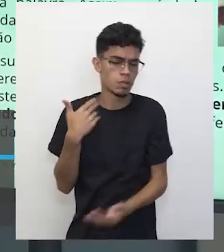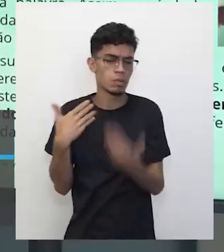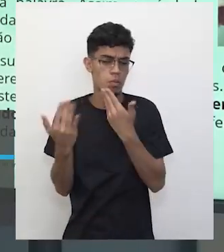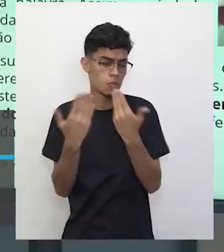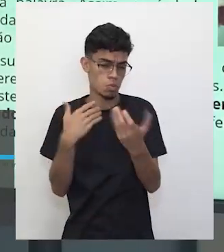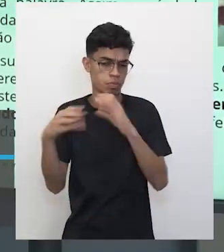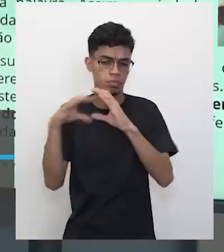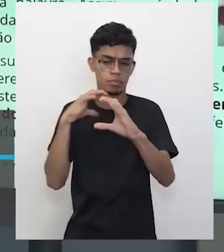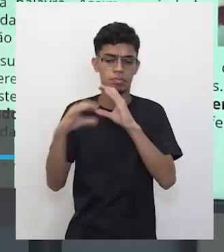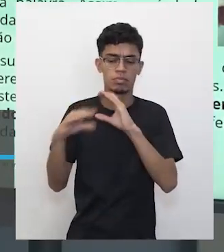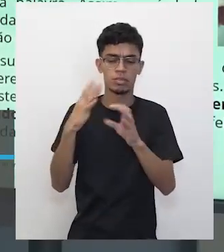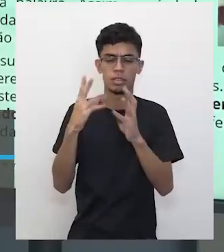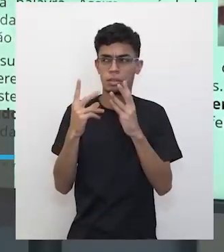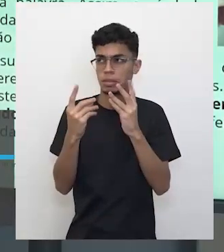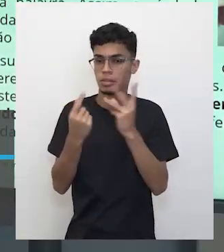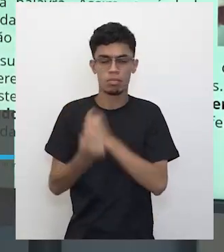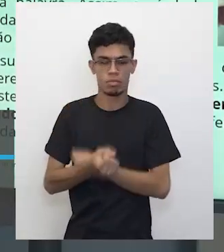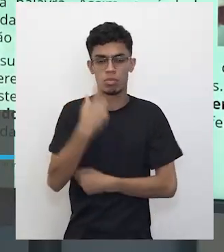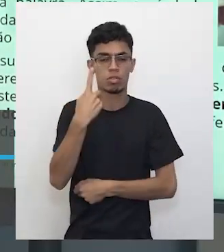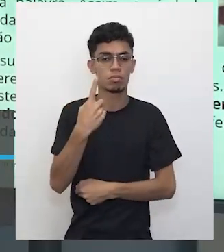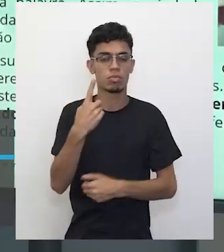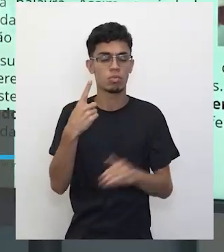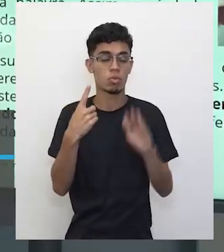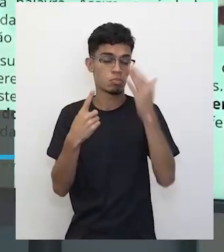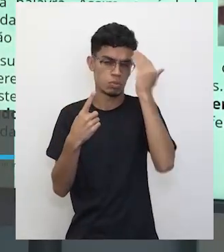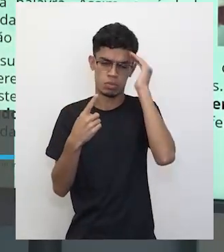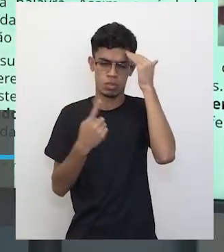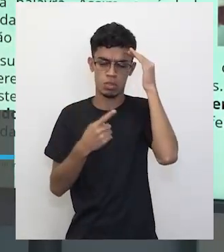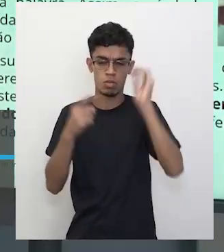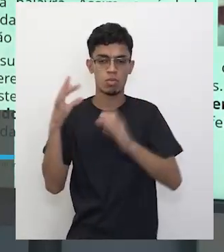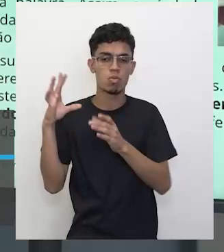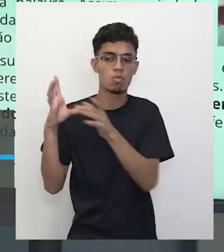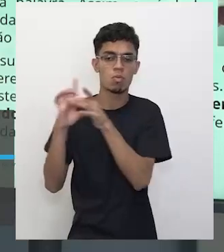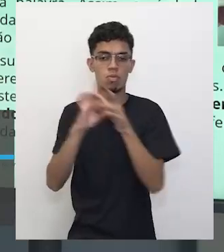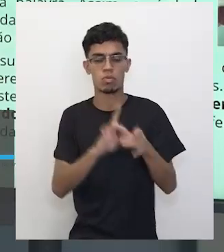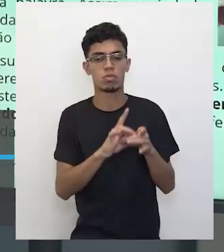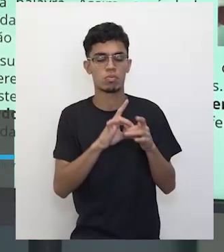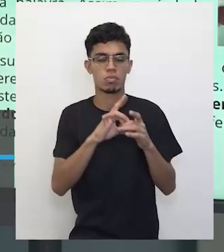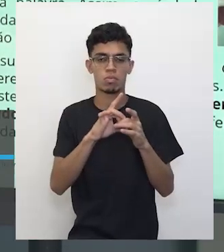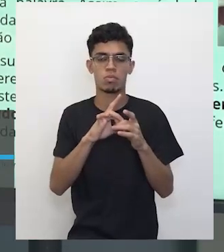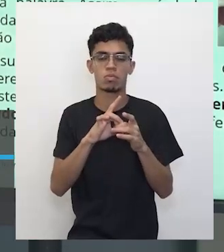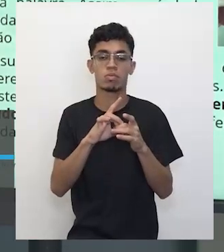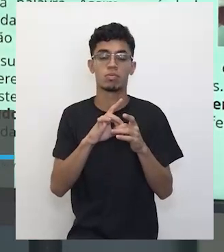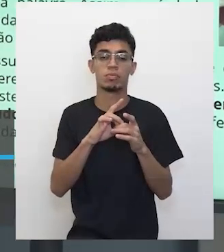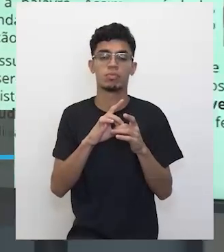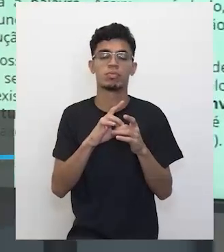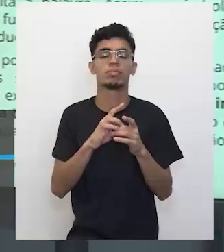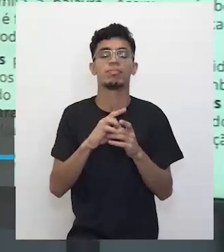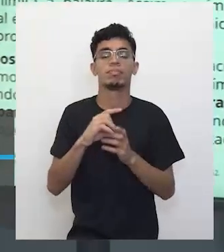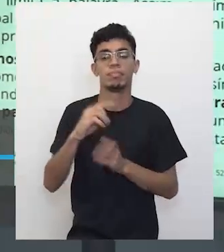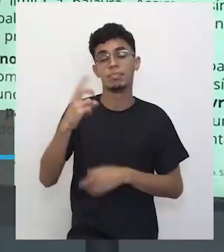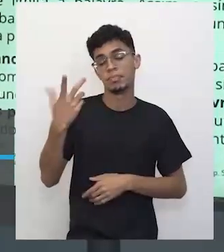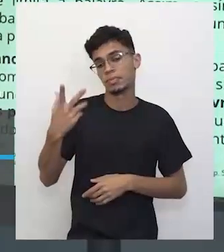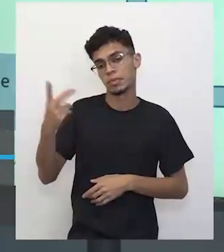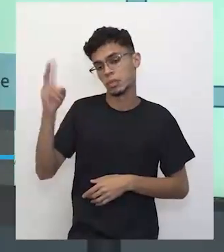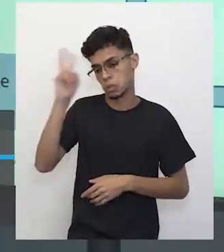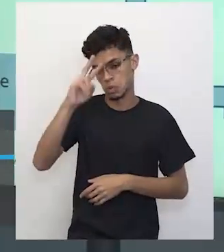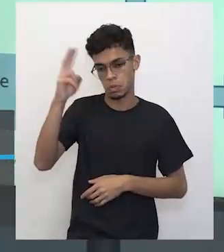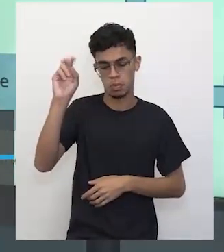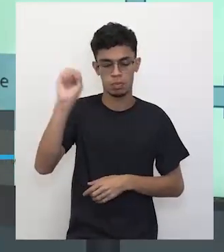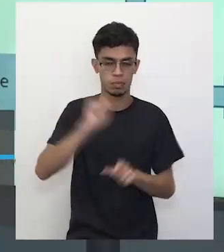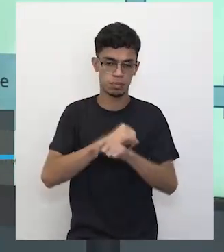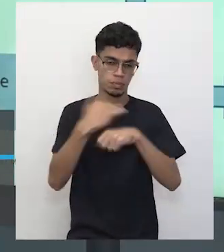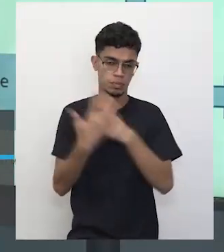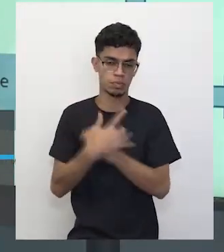comunicarmos, tornar estranhos para entendermos o seu contexto histórico e social. Até aqui tá tudo bem, né? Agora nós vamos passar para